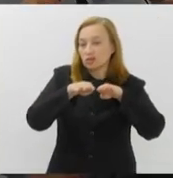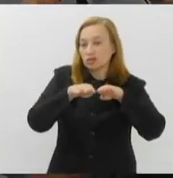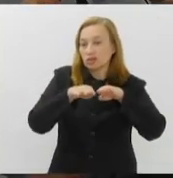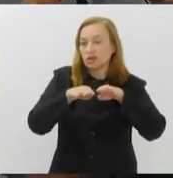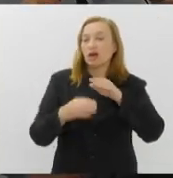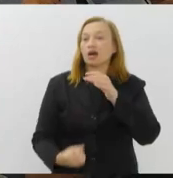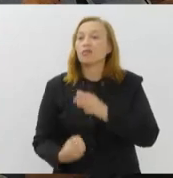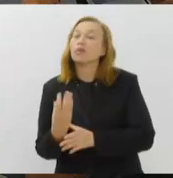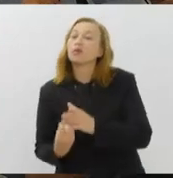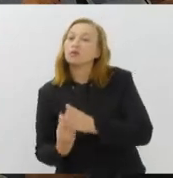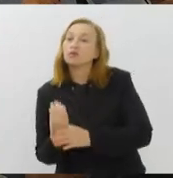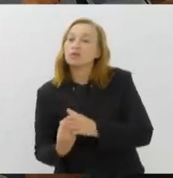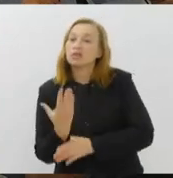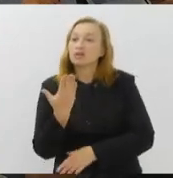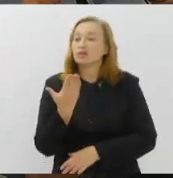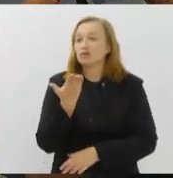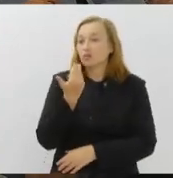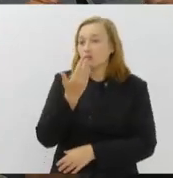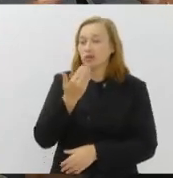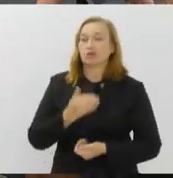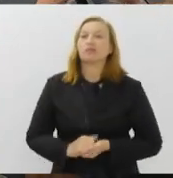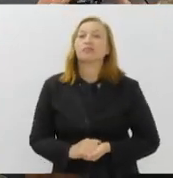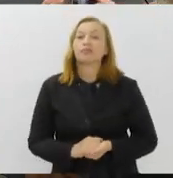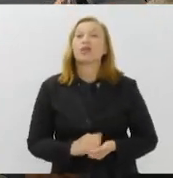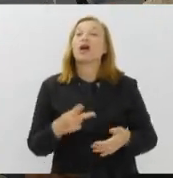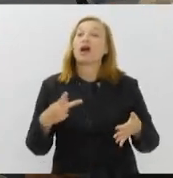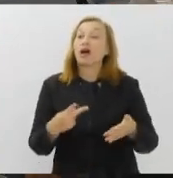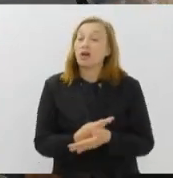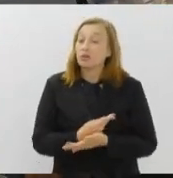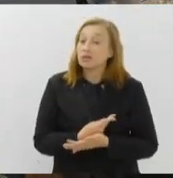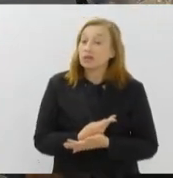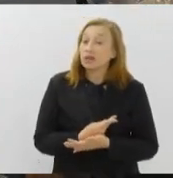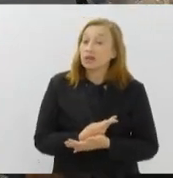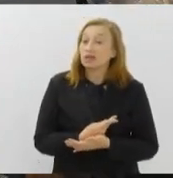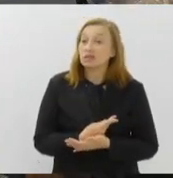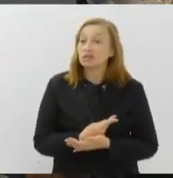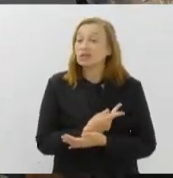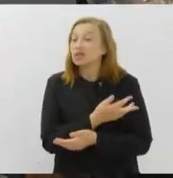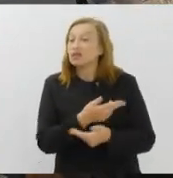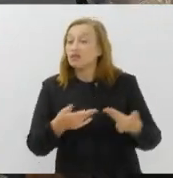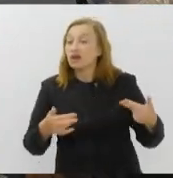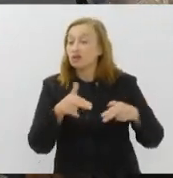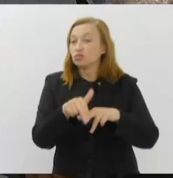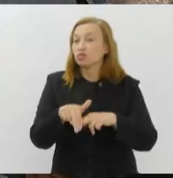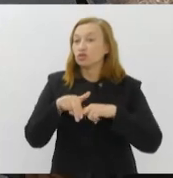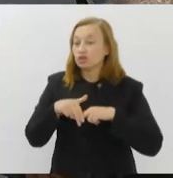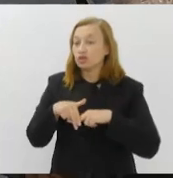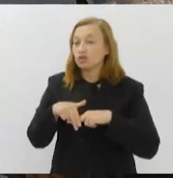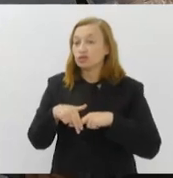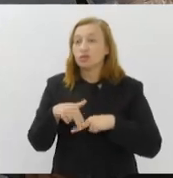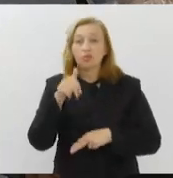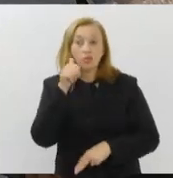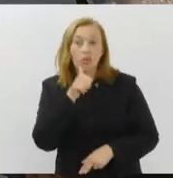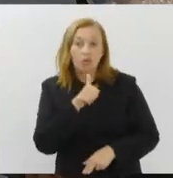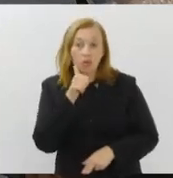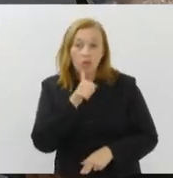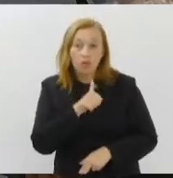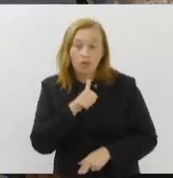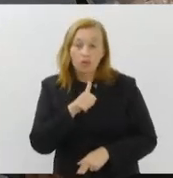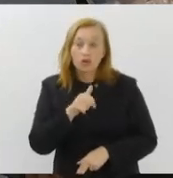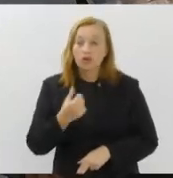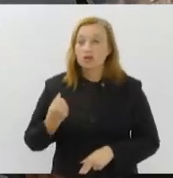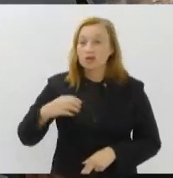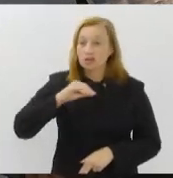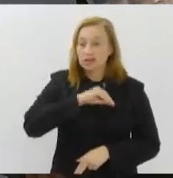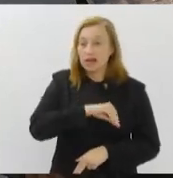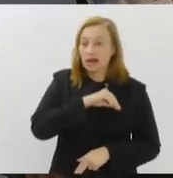sistemas agroalimentares. Isso acontece entre diversos motivos pelo fato das mulheres ganharem menos que